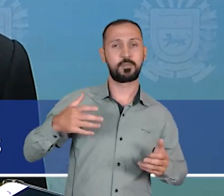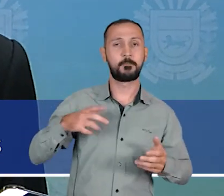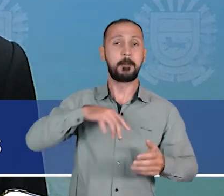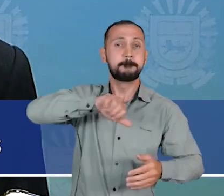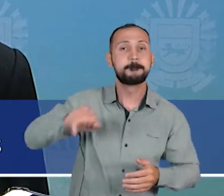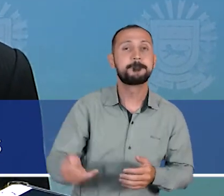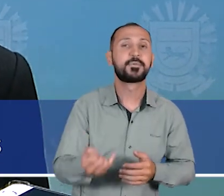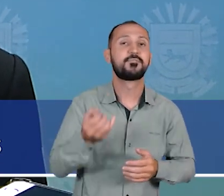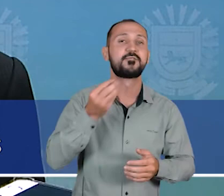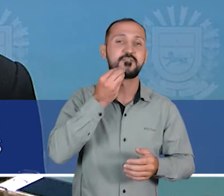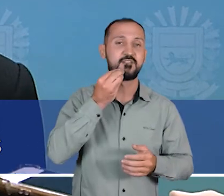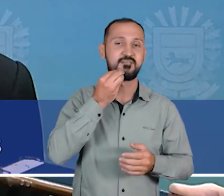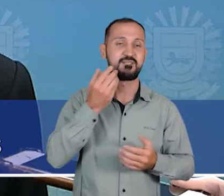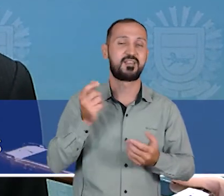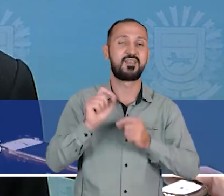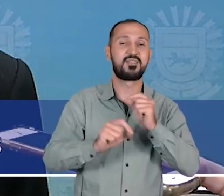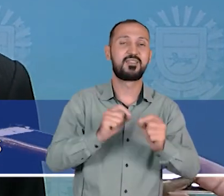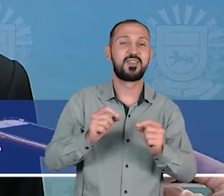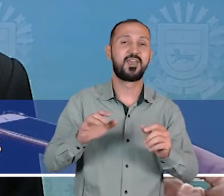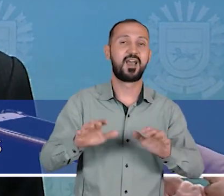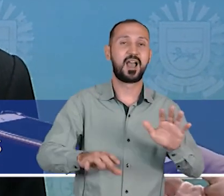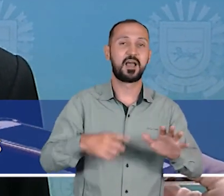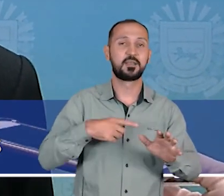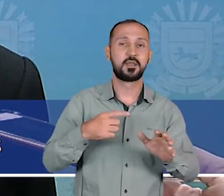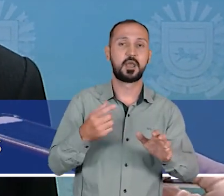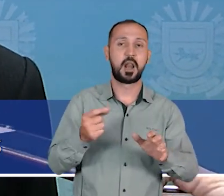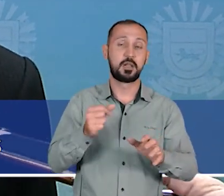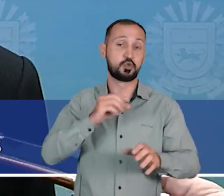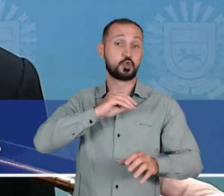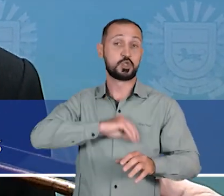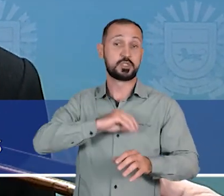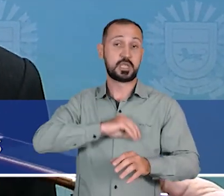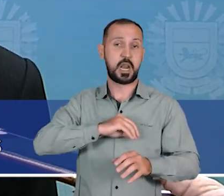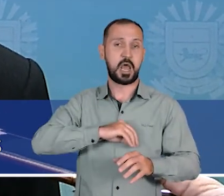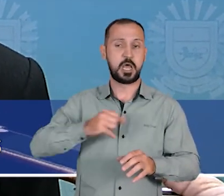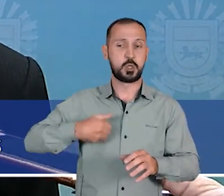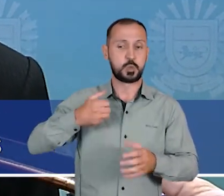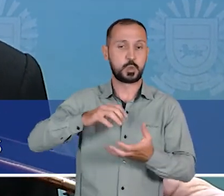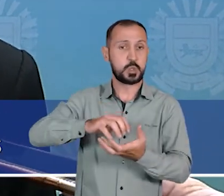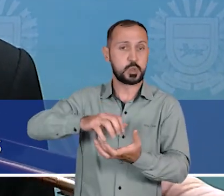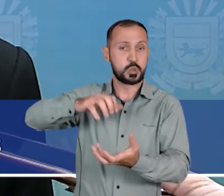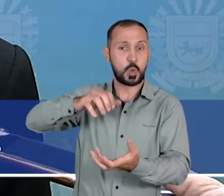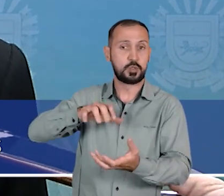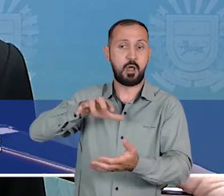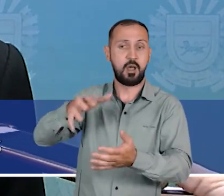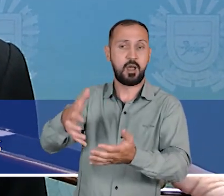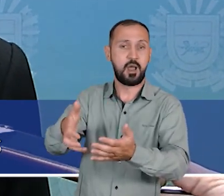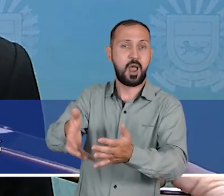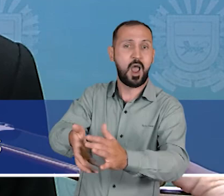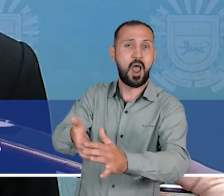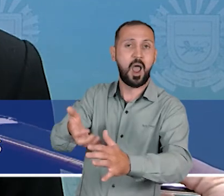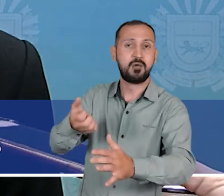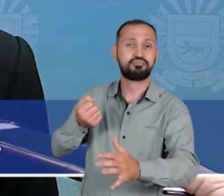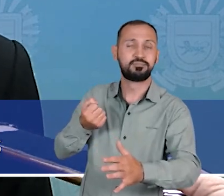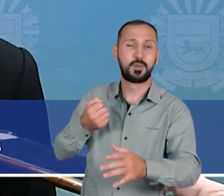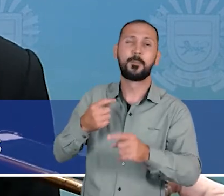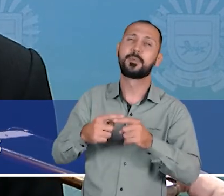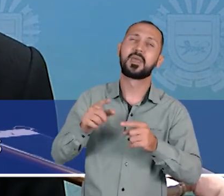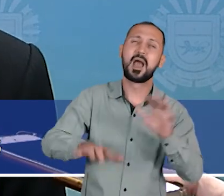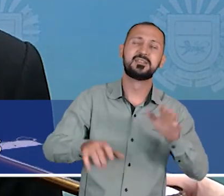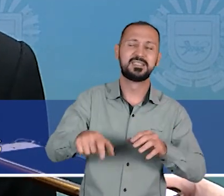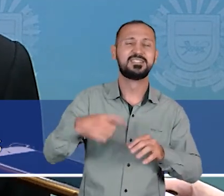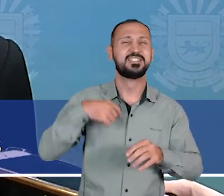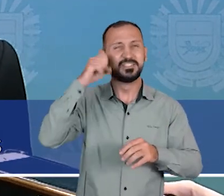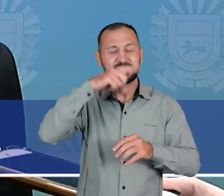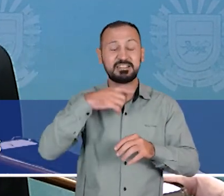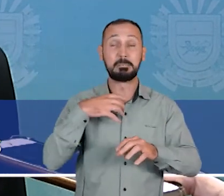mau elementos, pessoas para tirarem proveito, que findam até sacando o salário do idoso, principalmente o